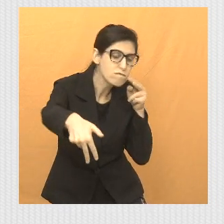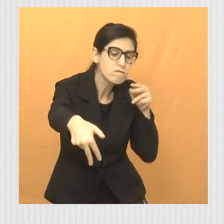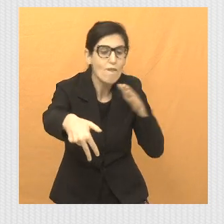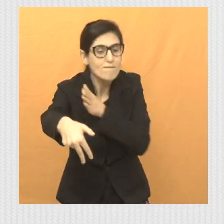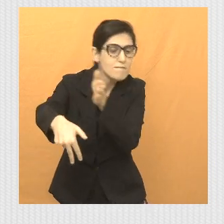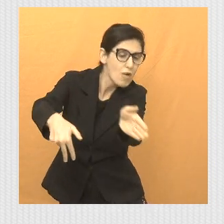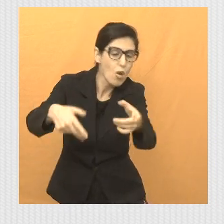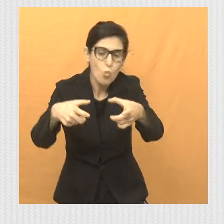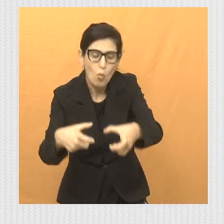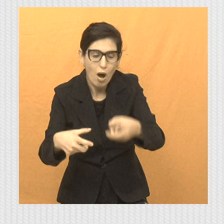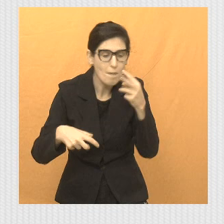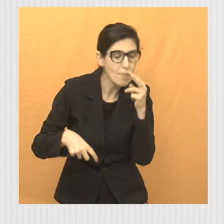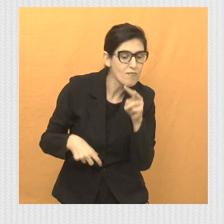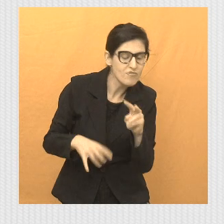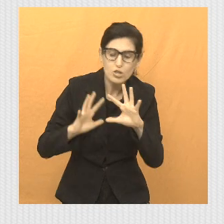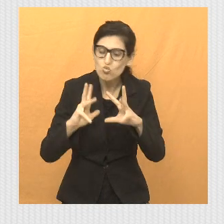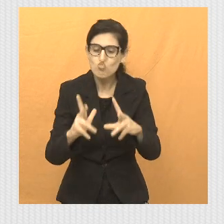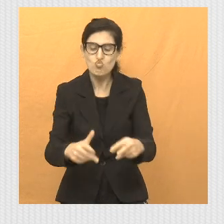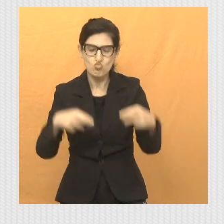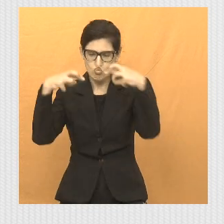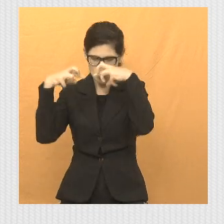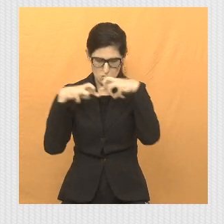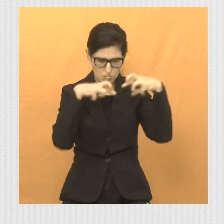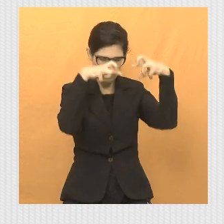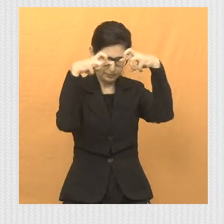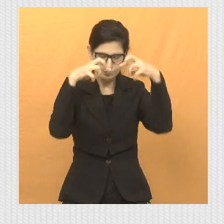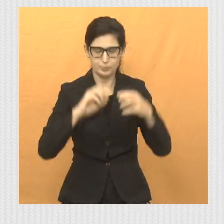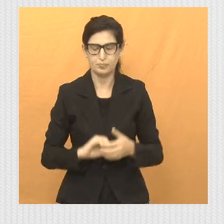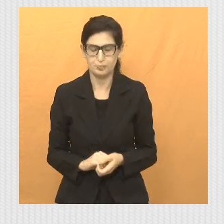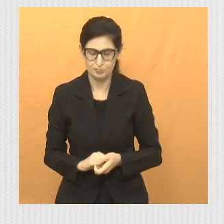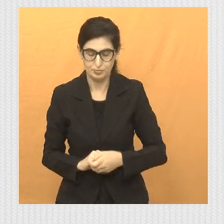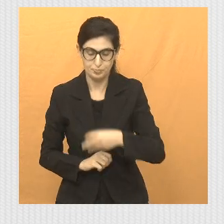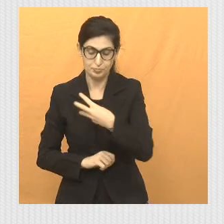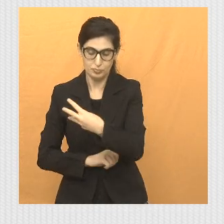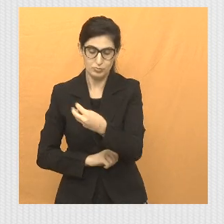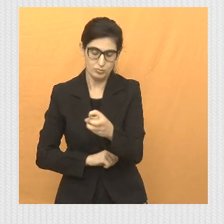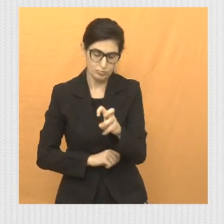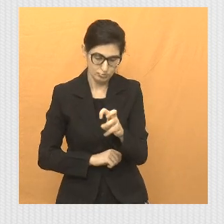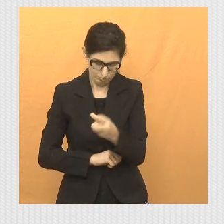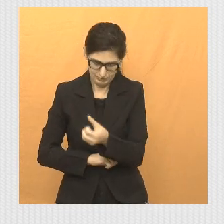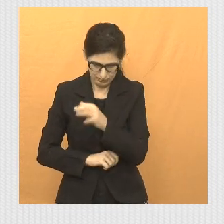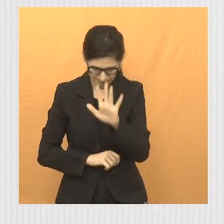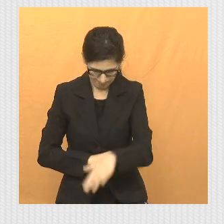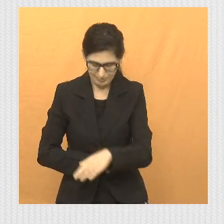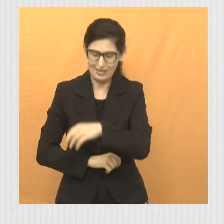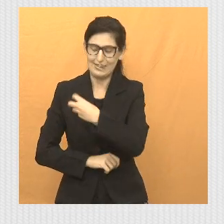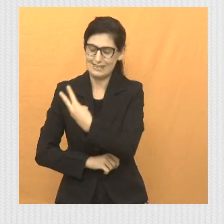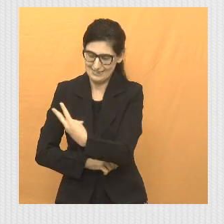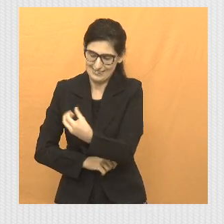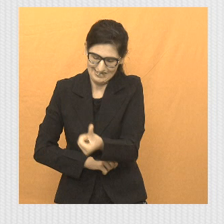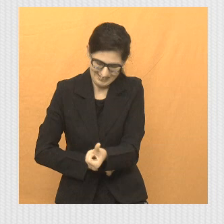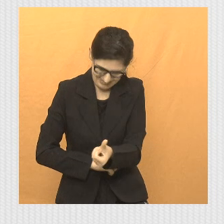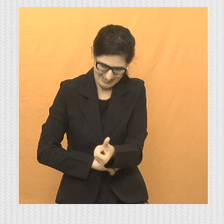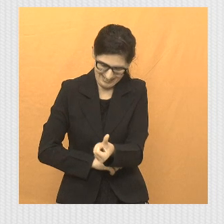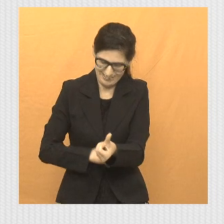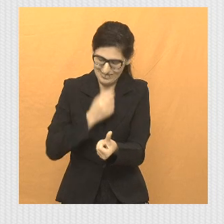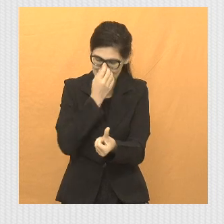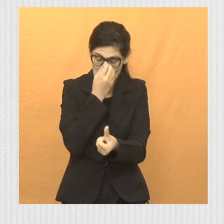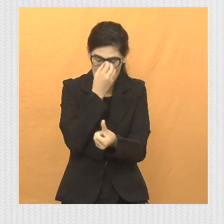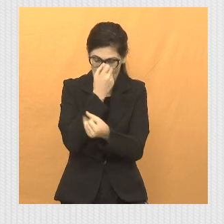no fechamento desse quadrimestre, tinha apenas 36 casos de dengue